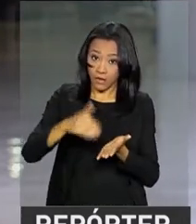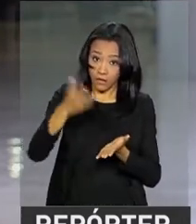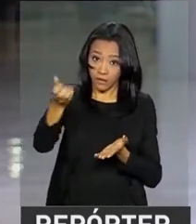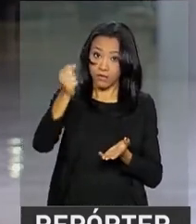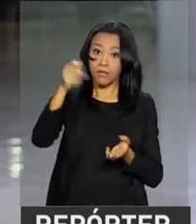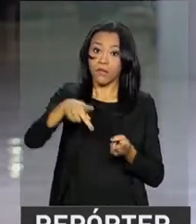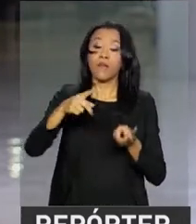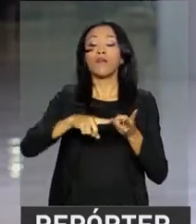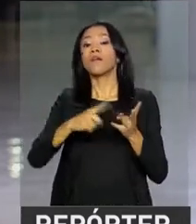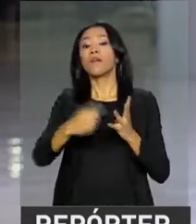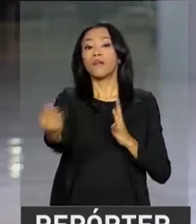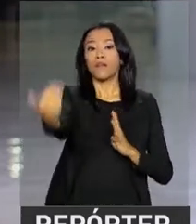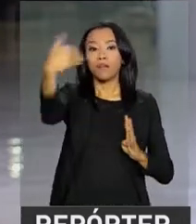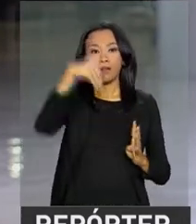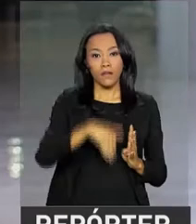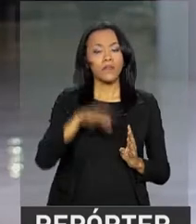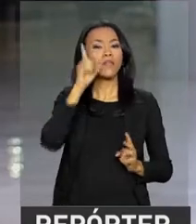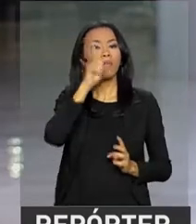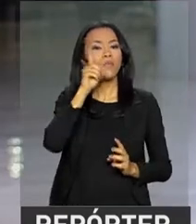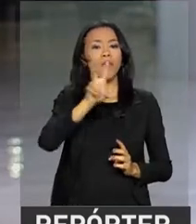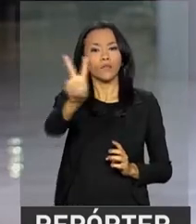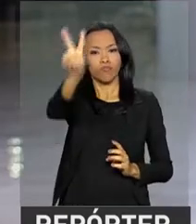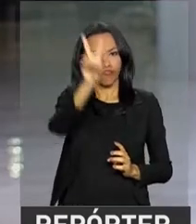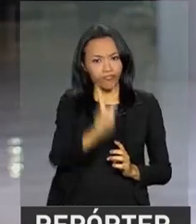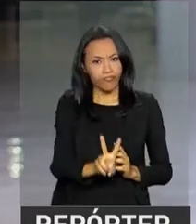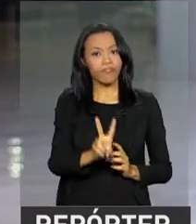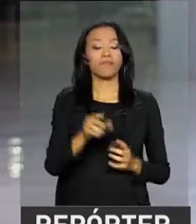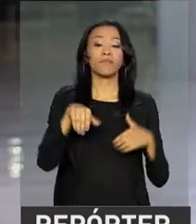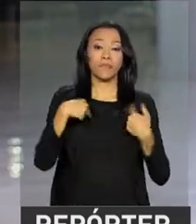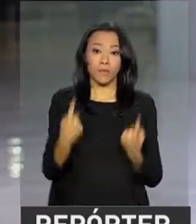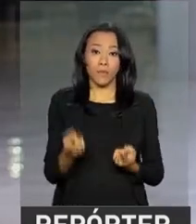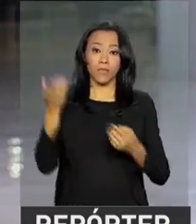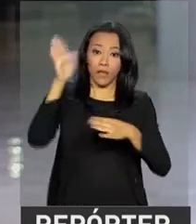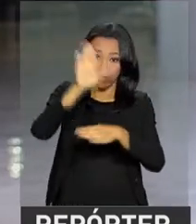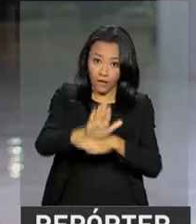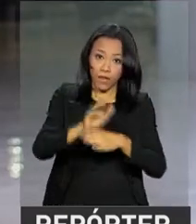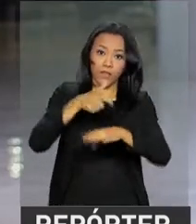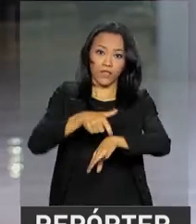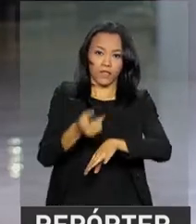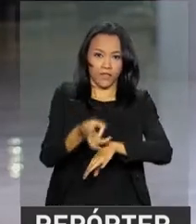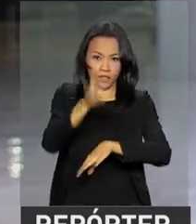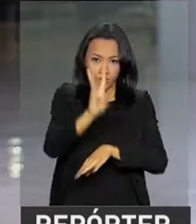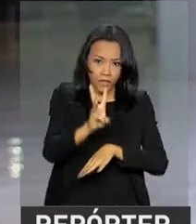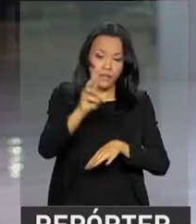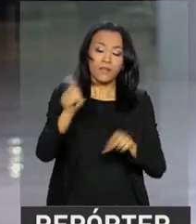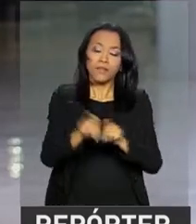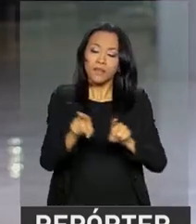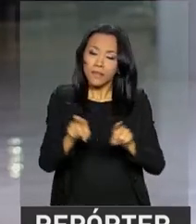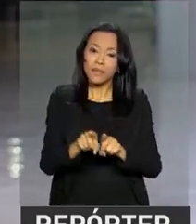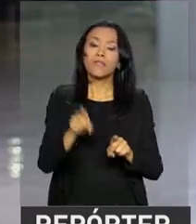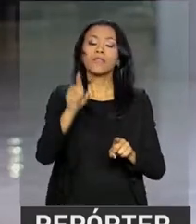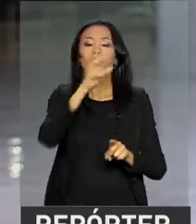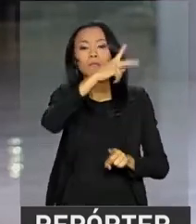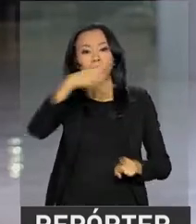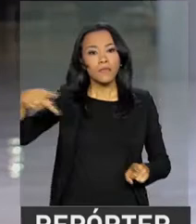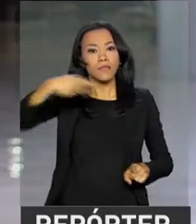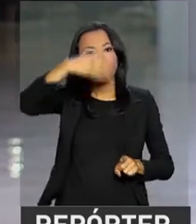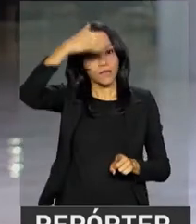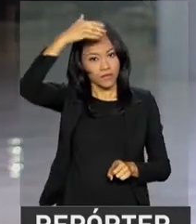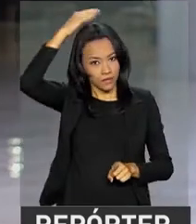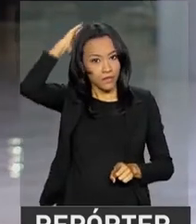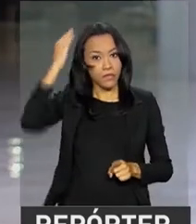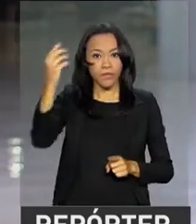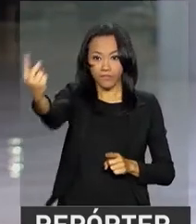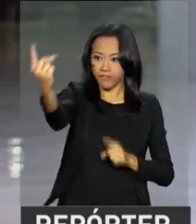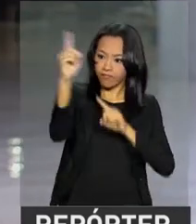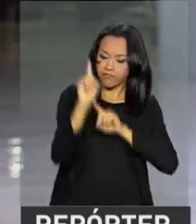deputados arthur maia e carlos marun à tarde às 3 horas o presidente recebe o deputado carlos marun que vai